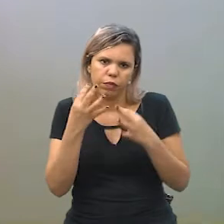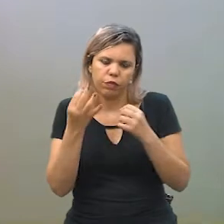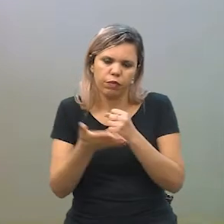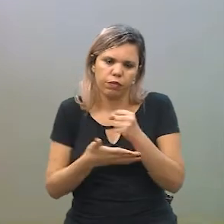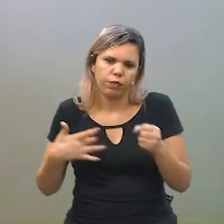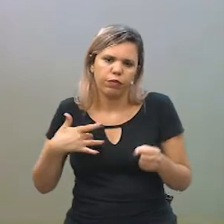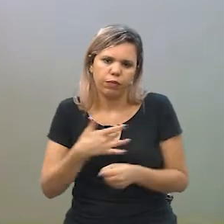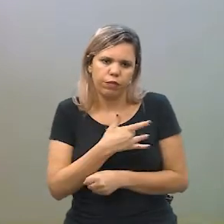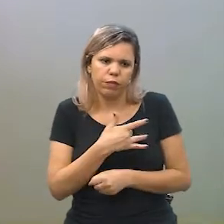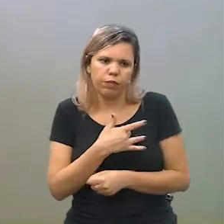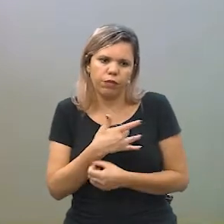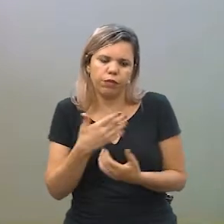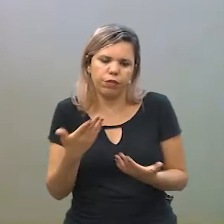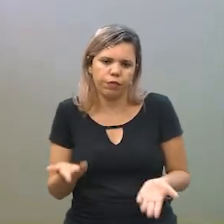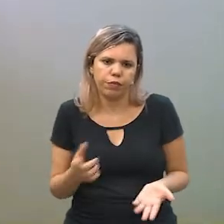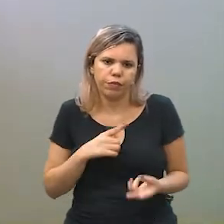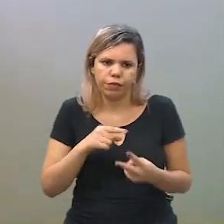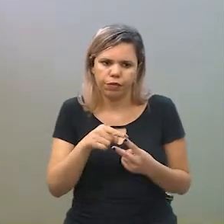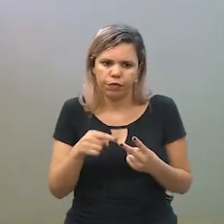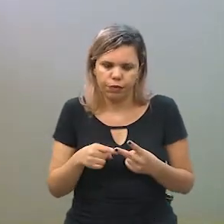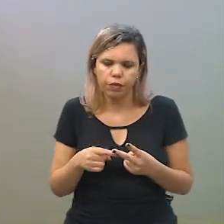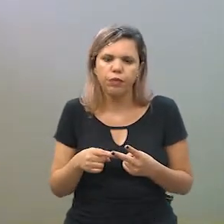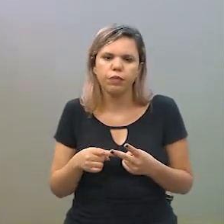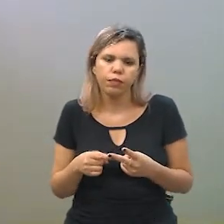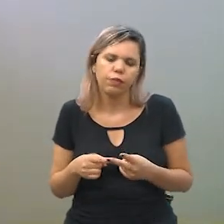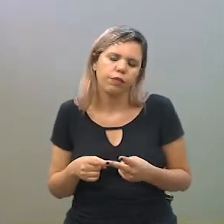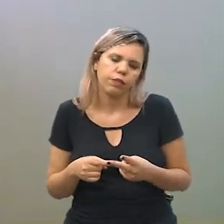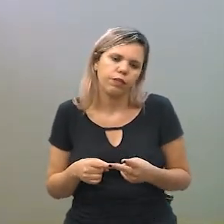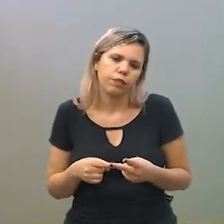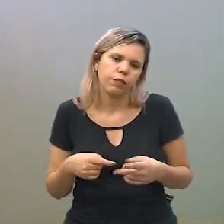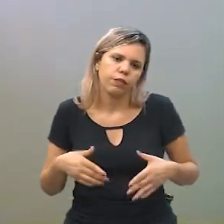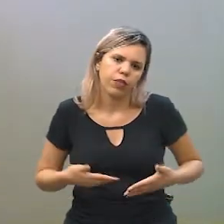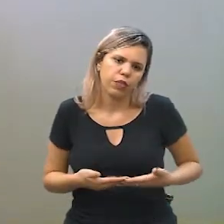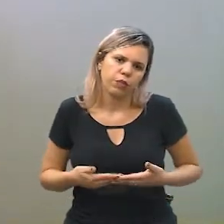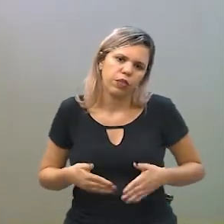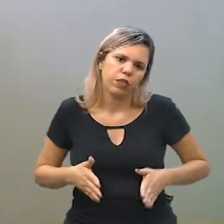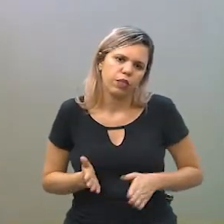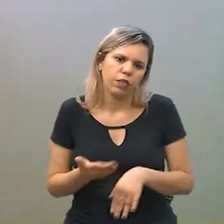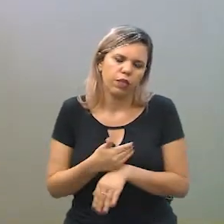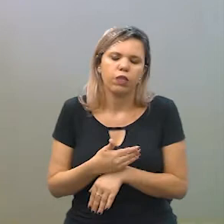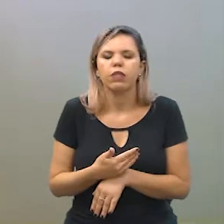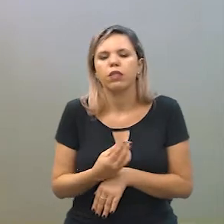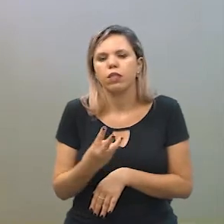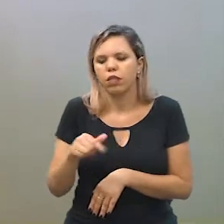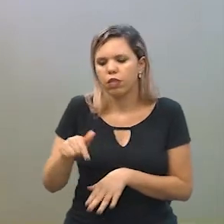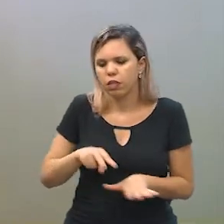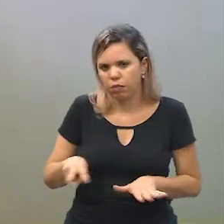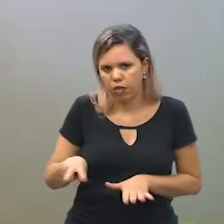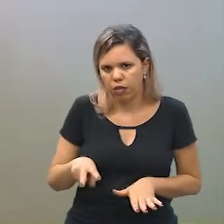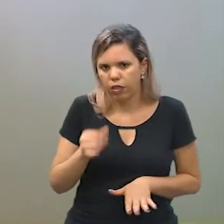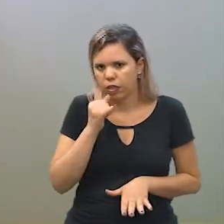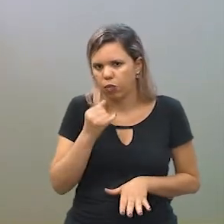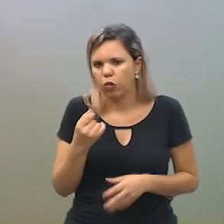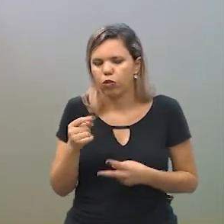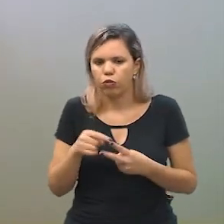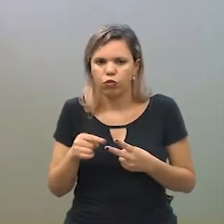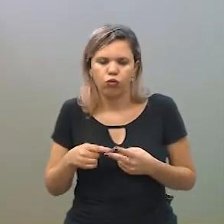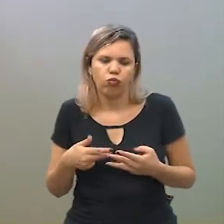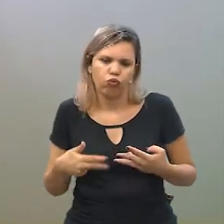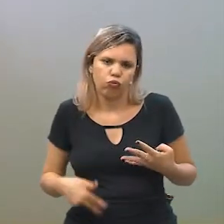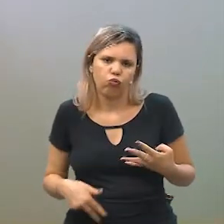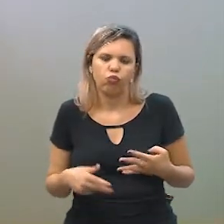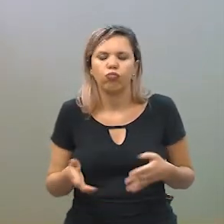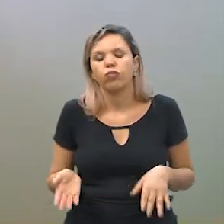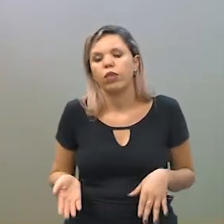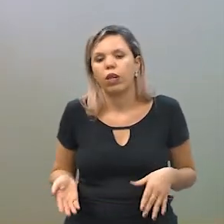à saúde, então assim, a gente tem 2 motivos que fazem o bebê nascer antes das 37 semanas. Uma que a gente chama de